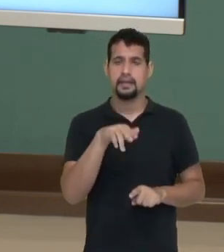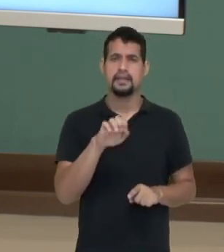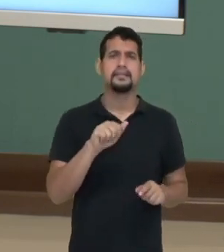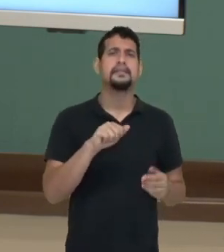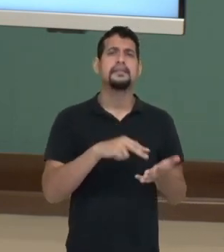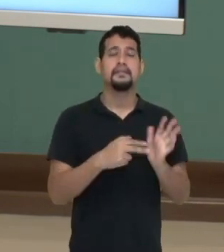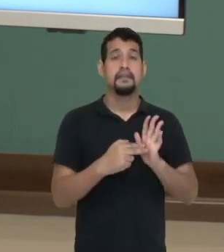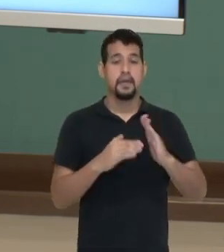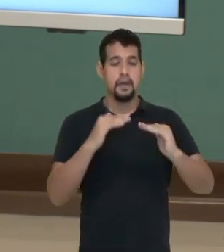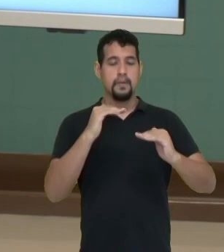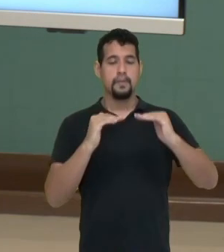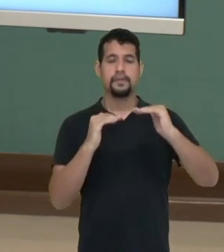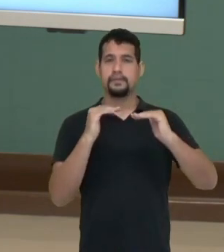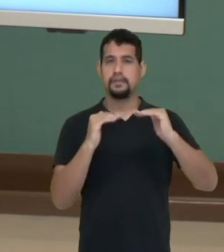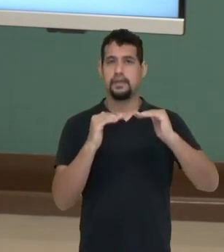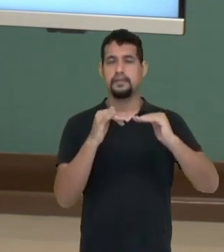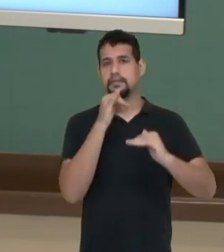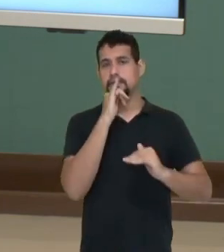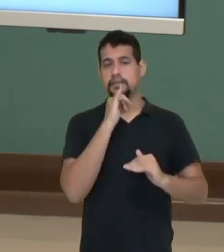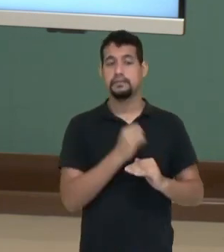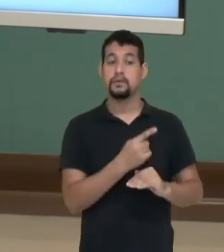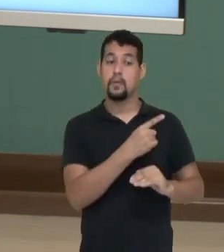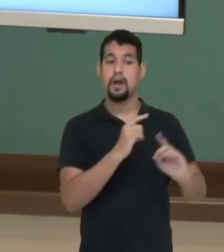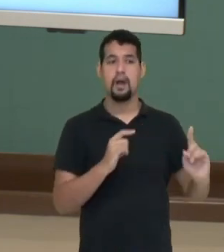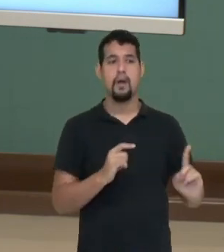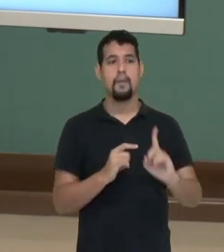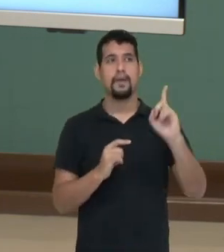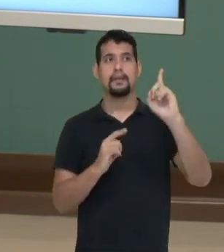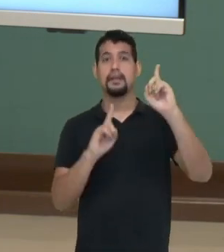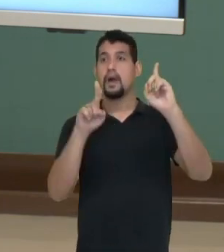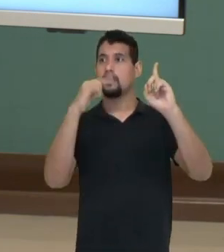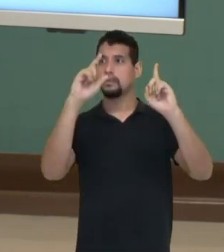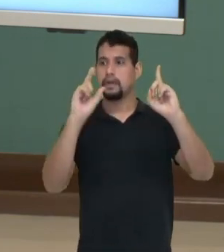são proporcionais. Quando uma aumenta, a